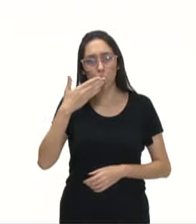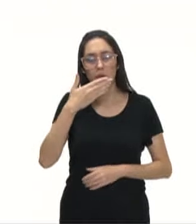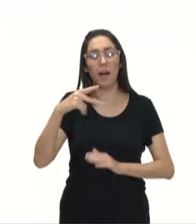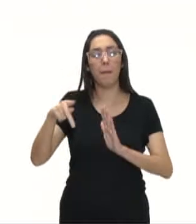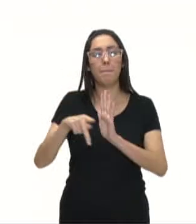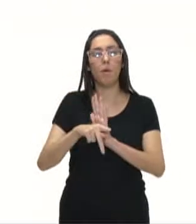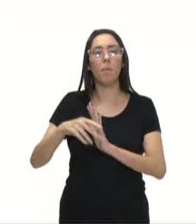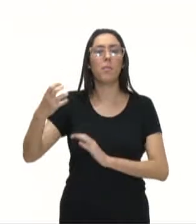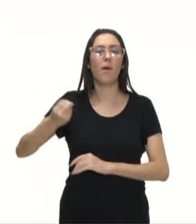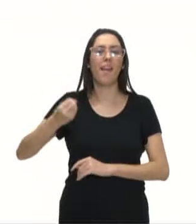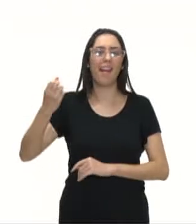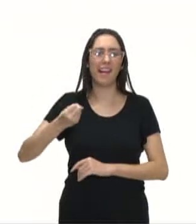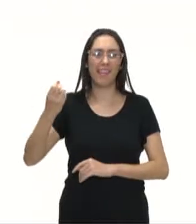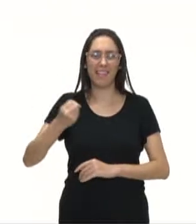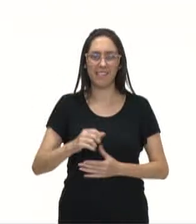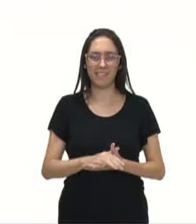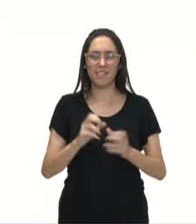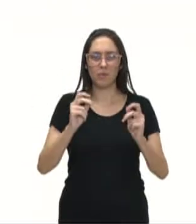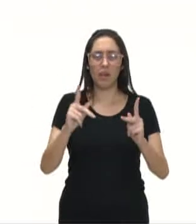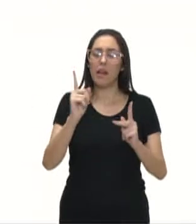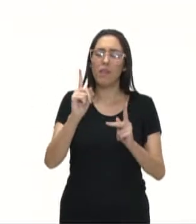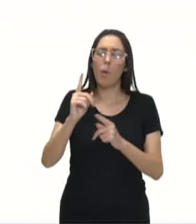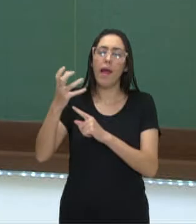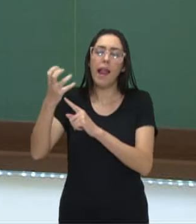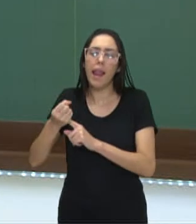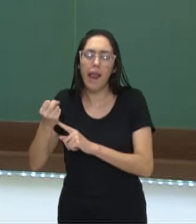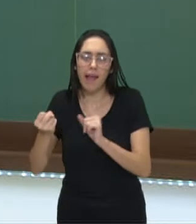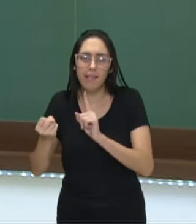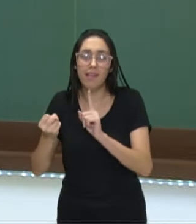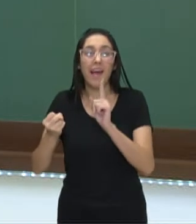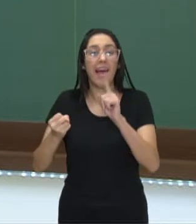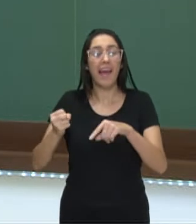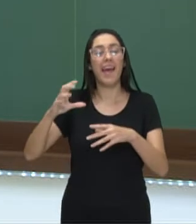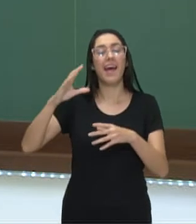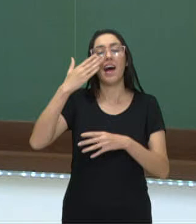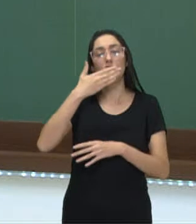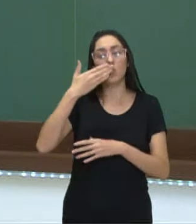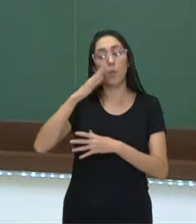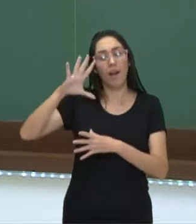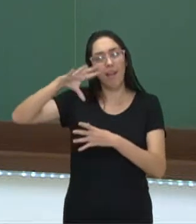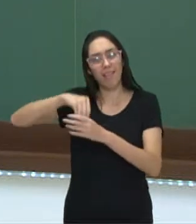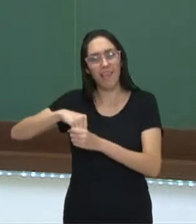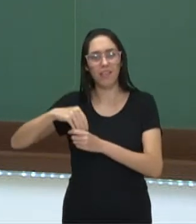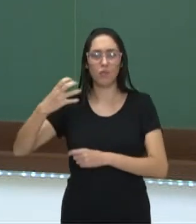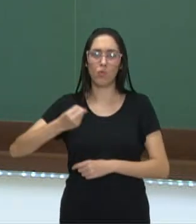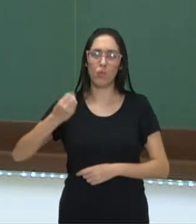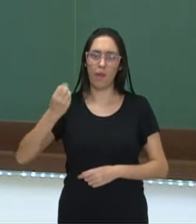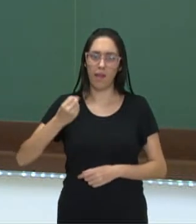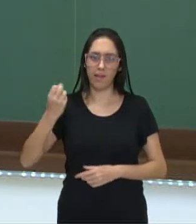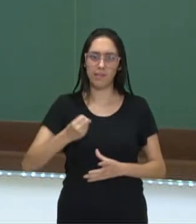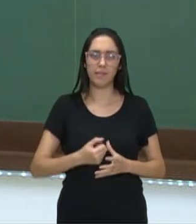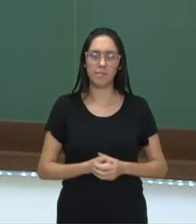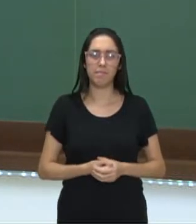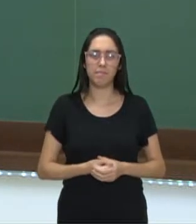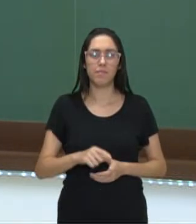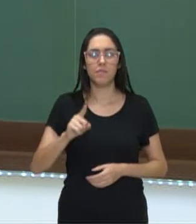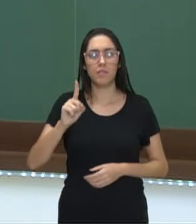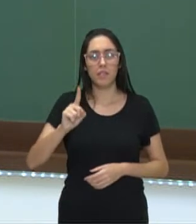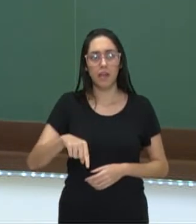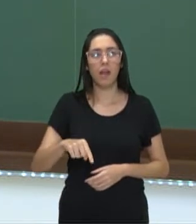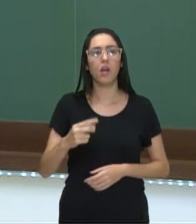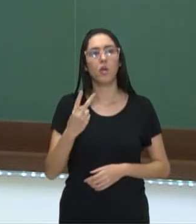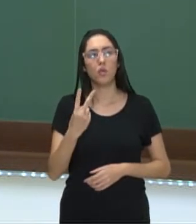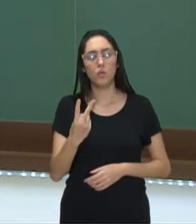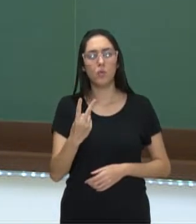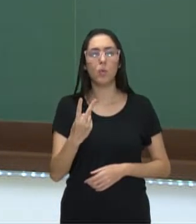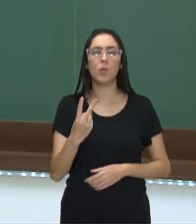do leite, ok? Então, não é o leite em si, é o açúcar que está no leite. Representa cerca de 2 a